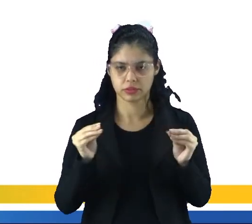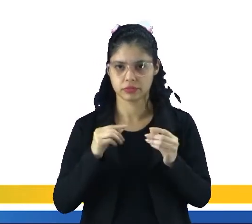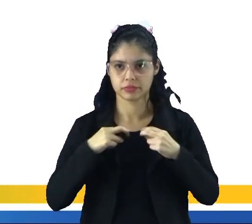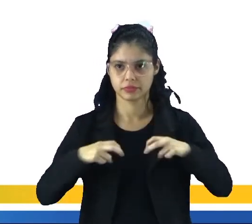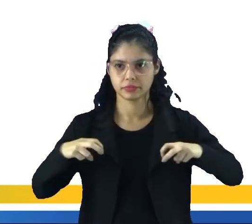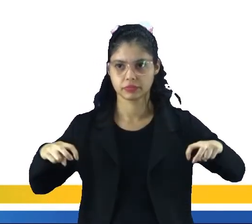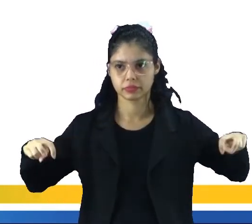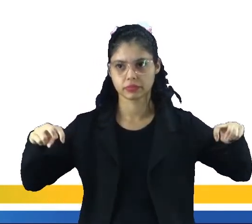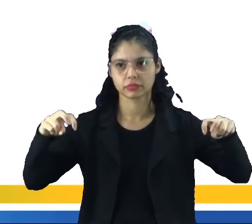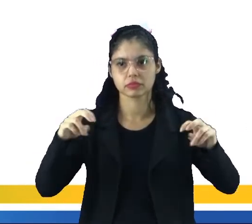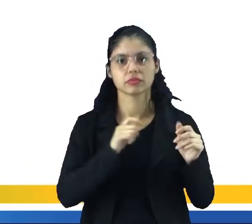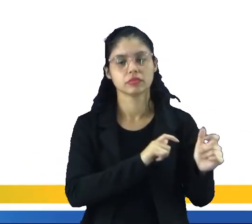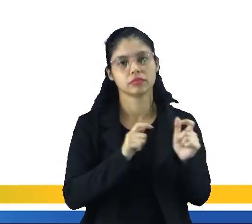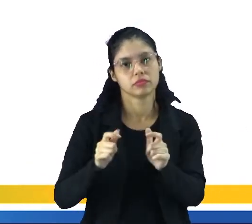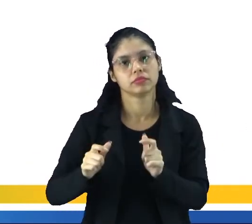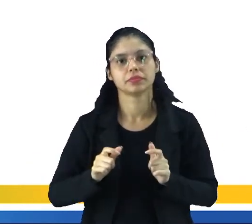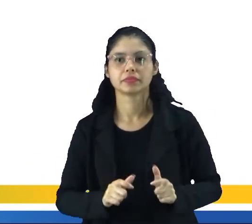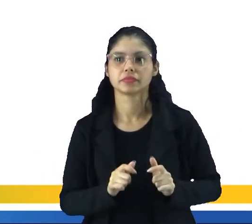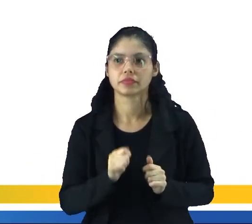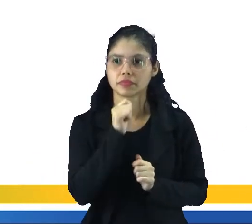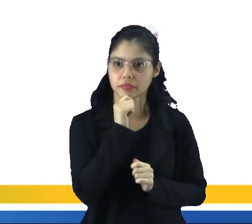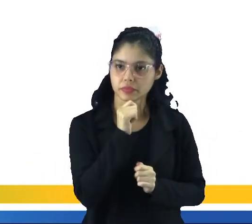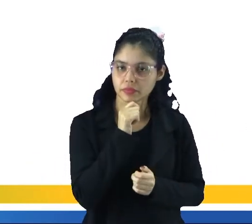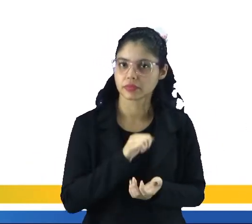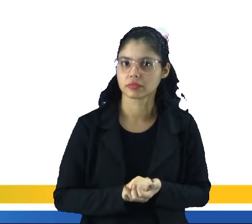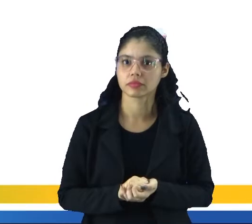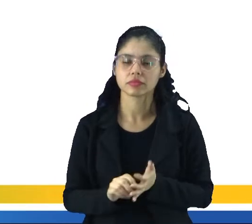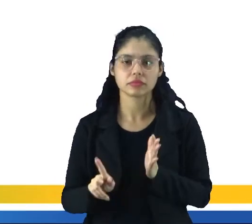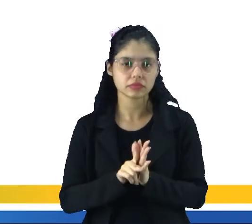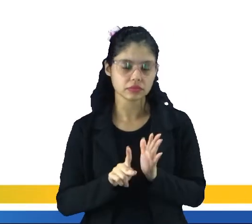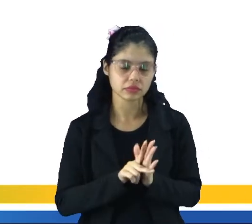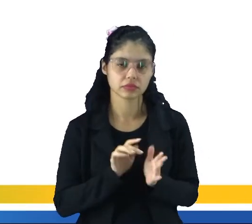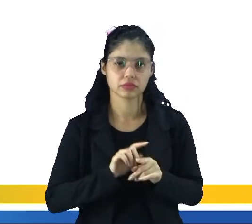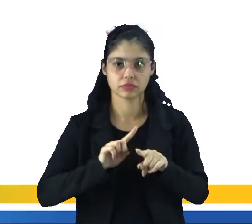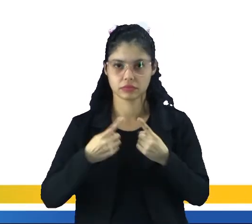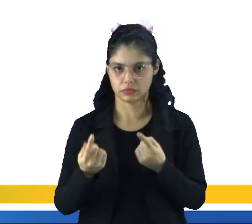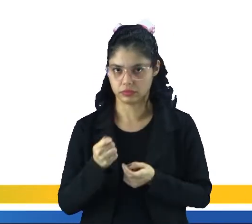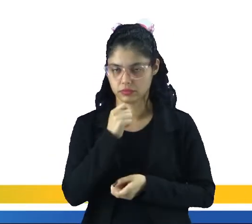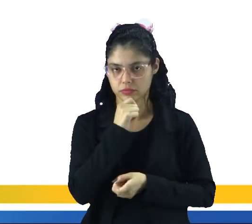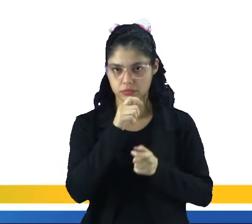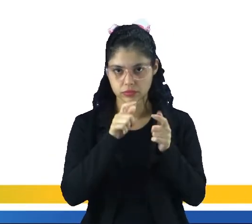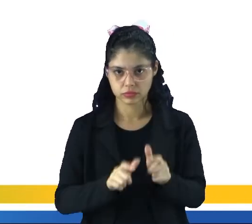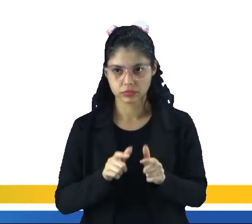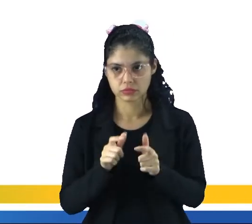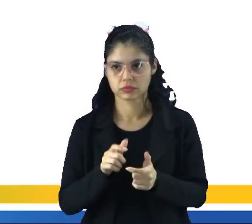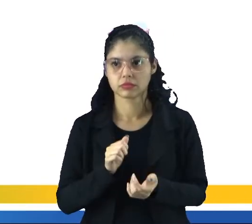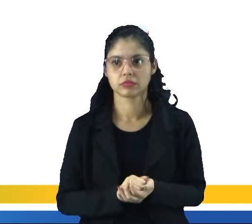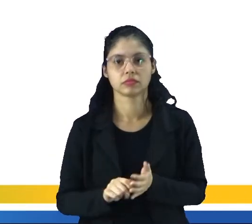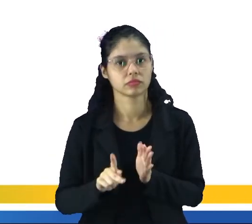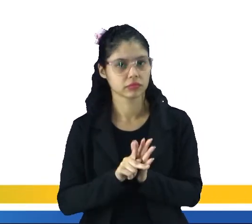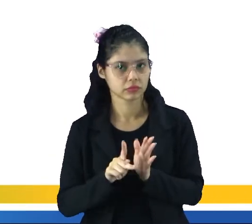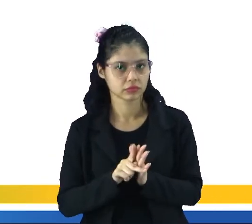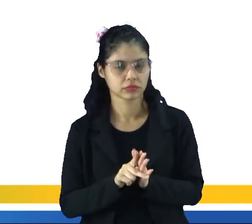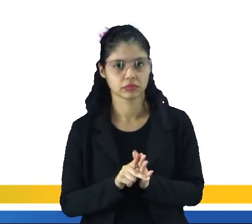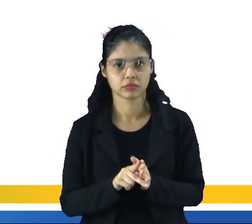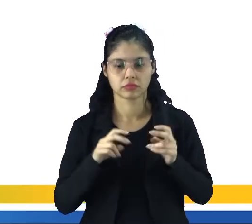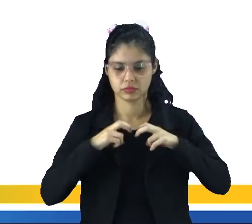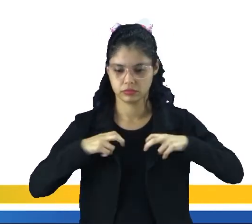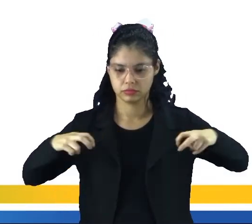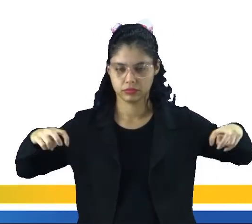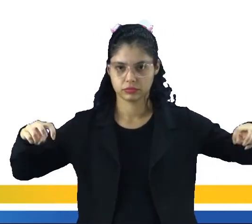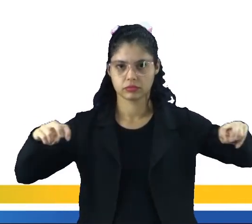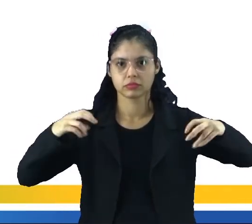tem aí um espaço bem definido do palco, mas era realmente onde estava situado o palco